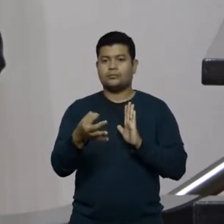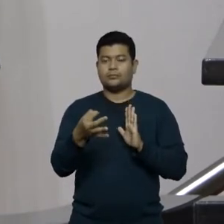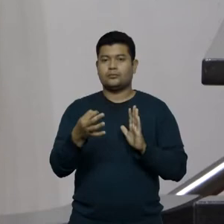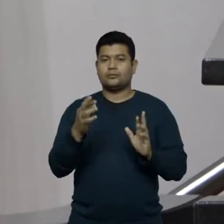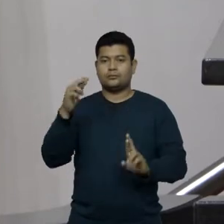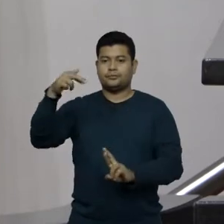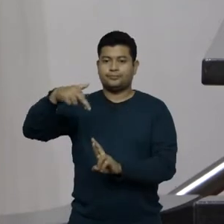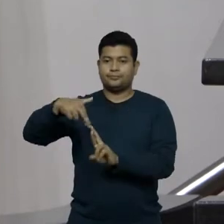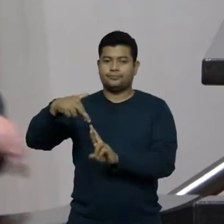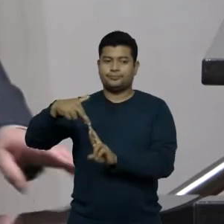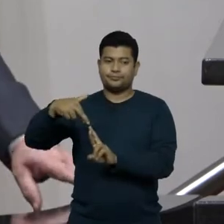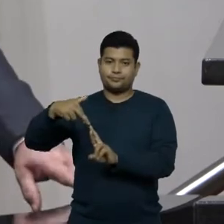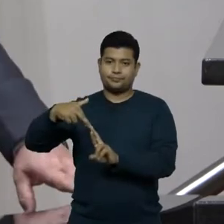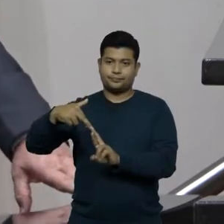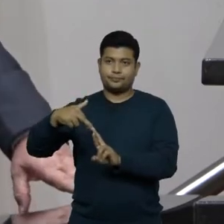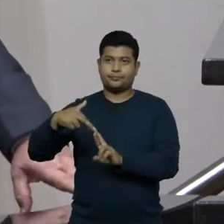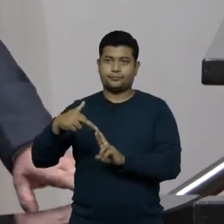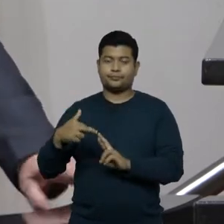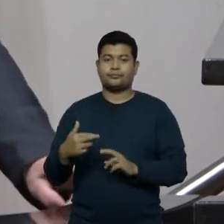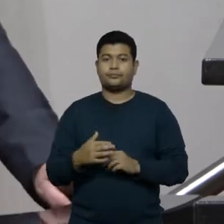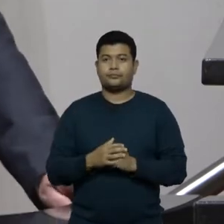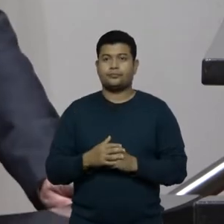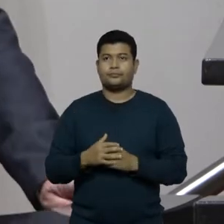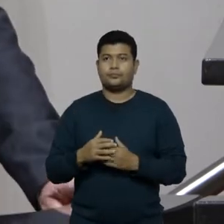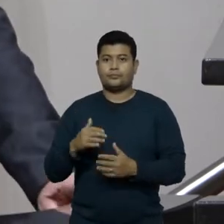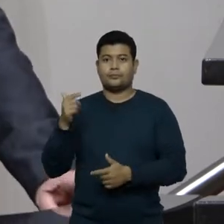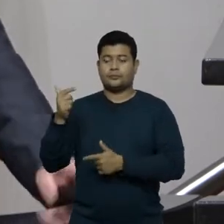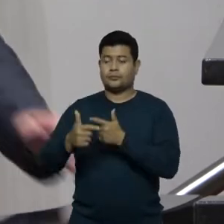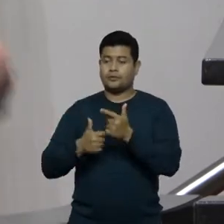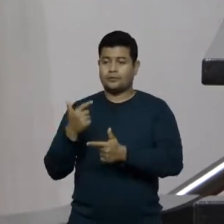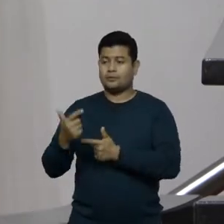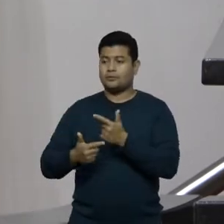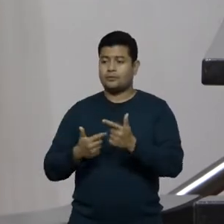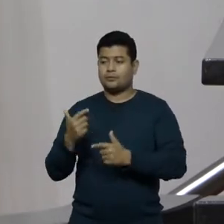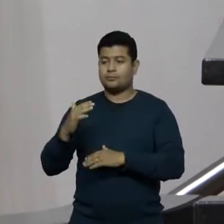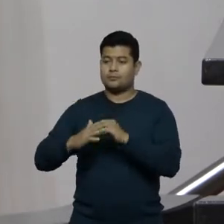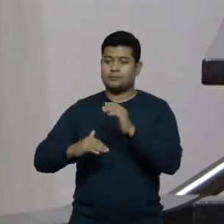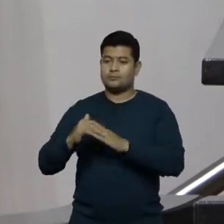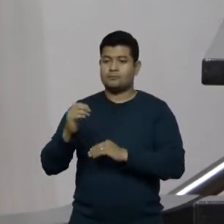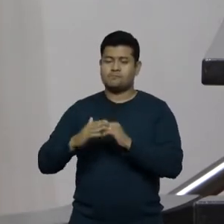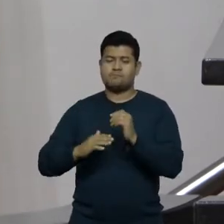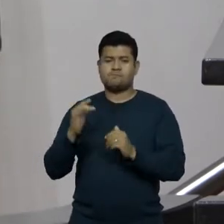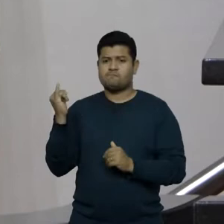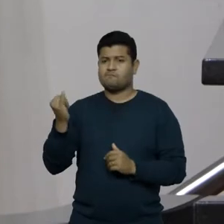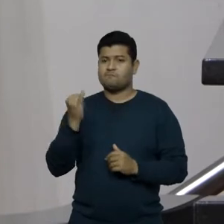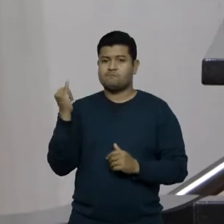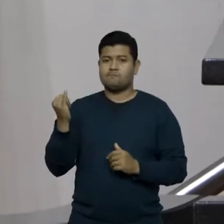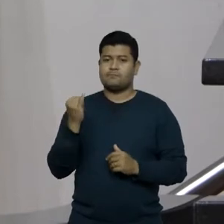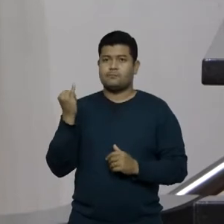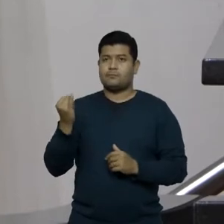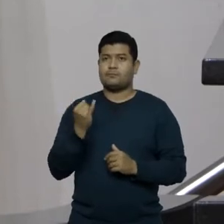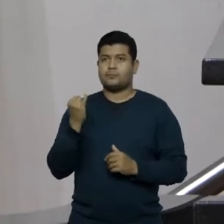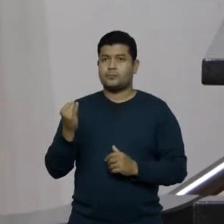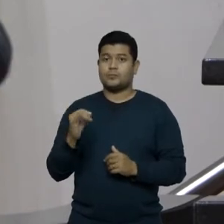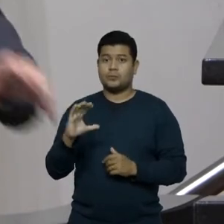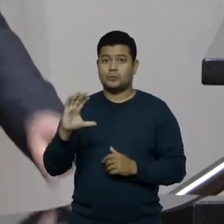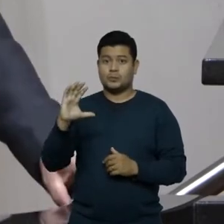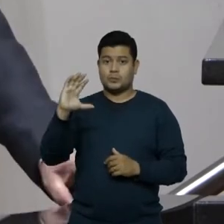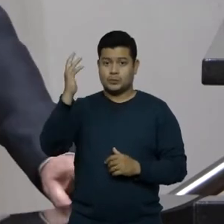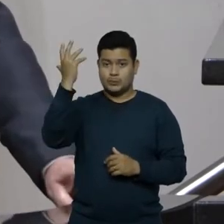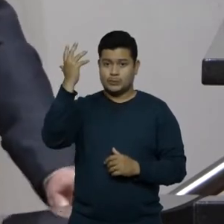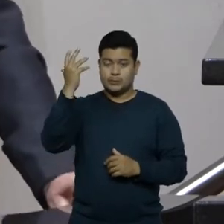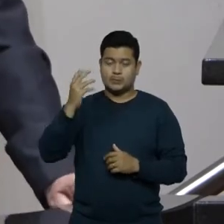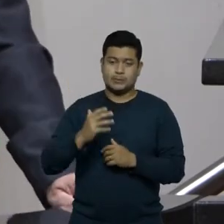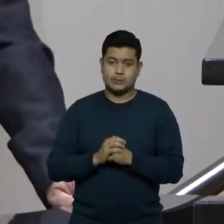referentes a uma atividade extremamente importante que aconteceu